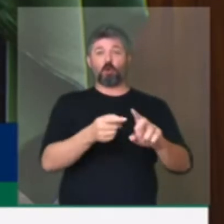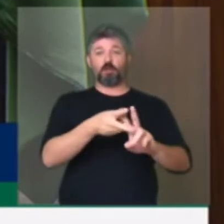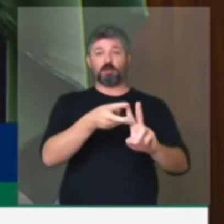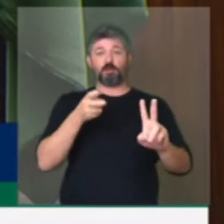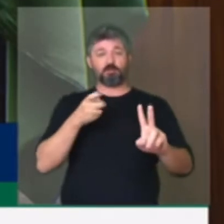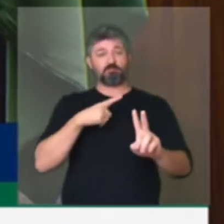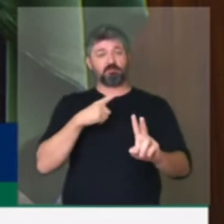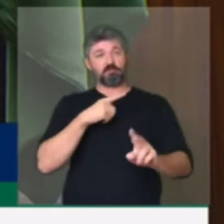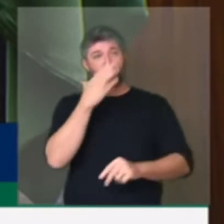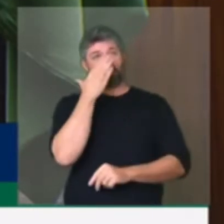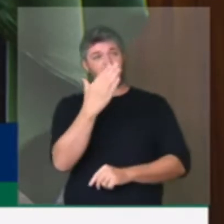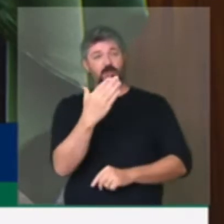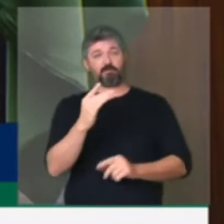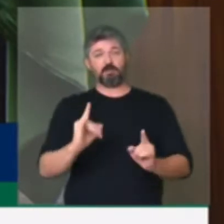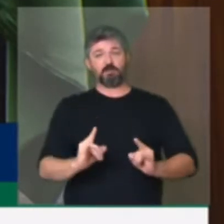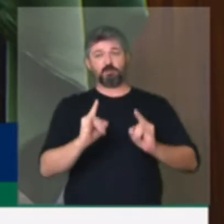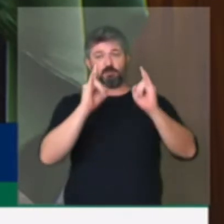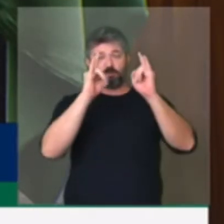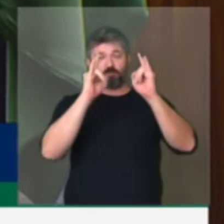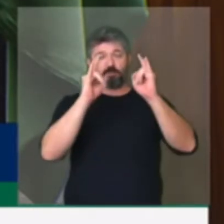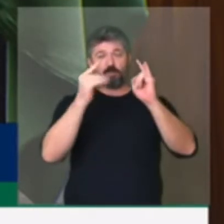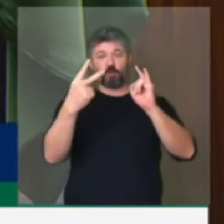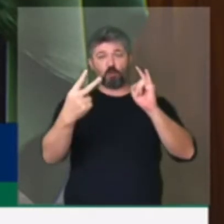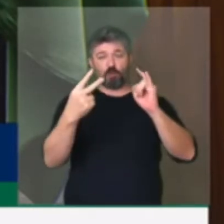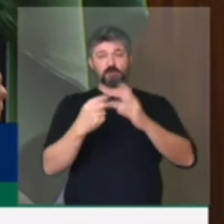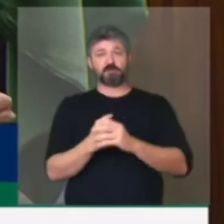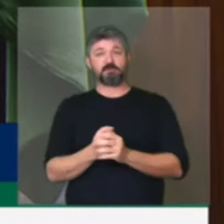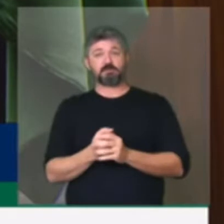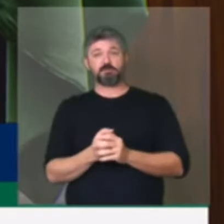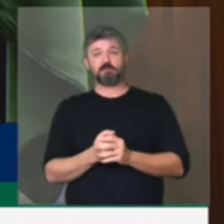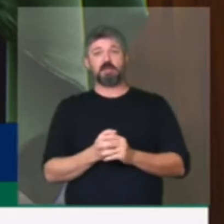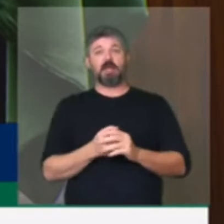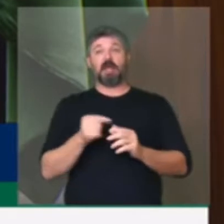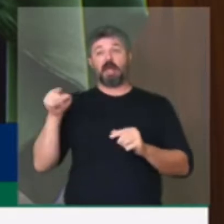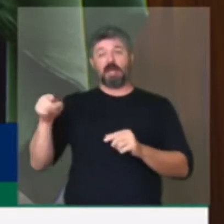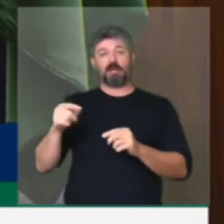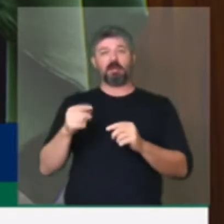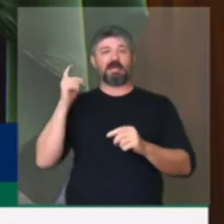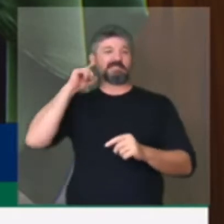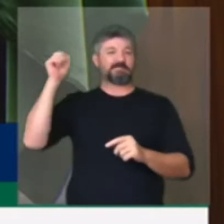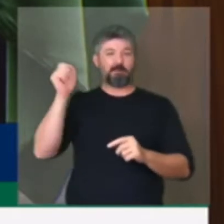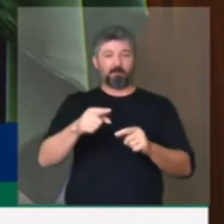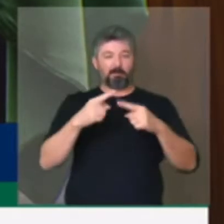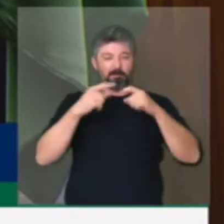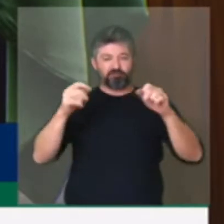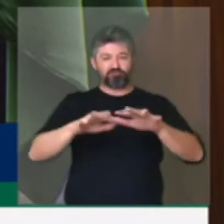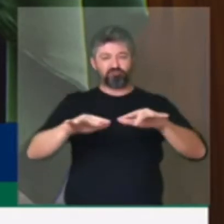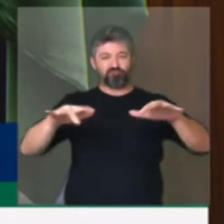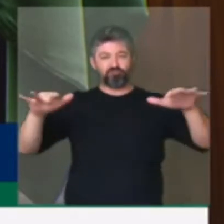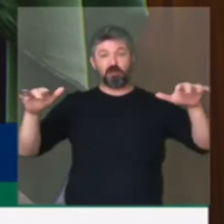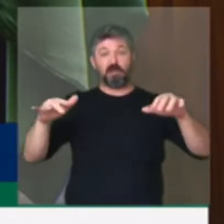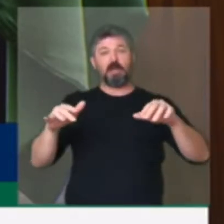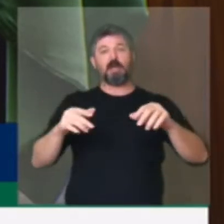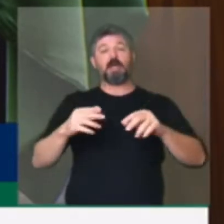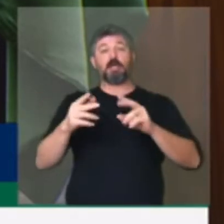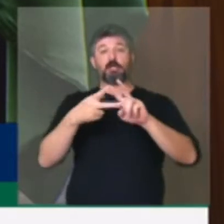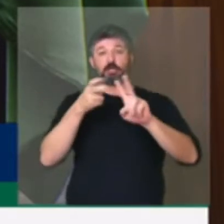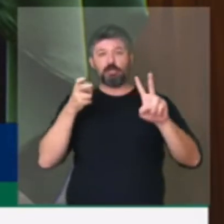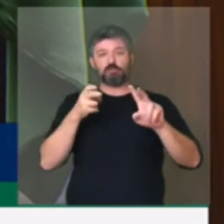porta do anexo 2. Houve um recuo, algumas outras poucas